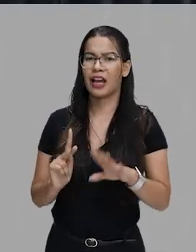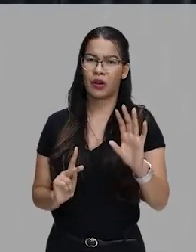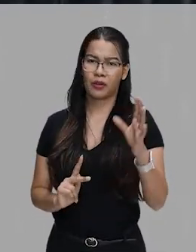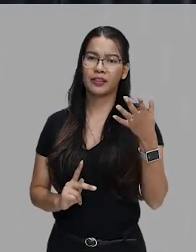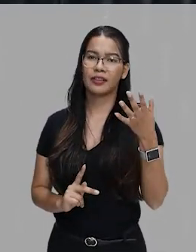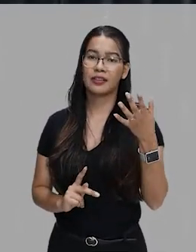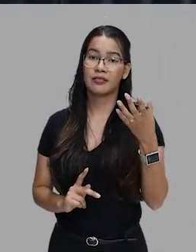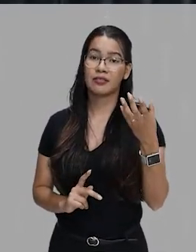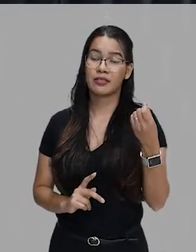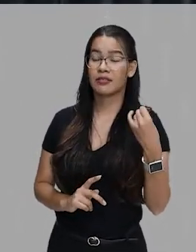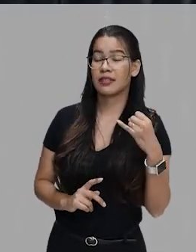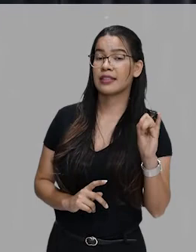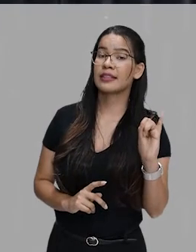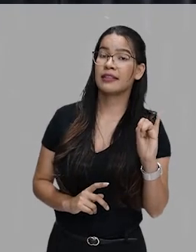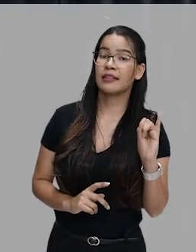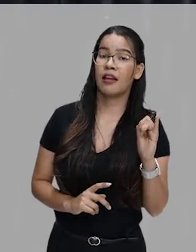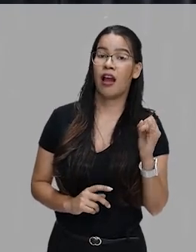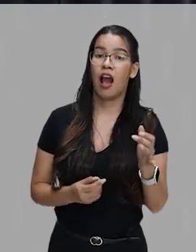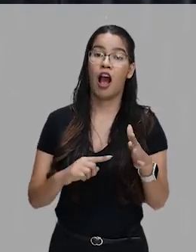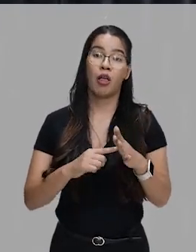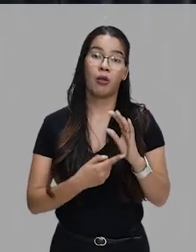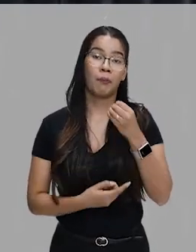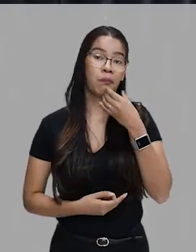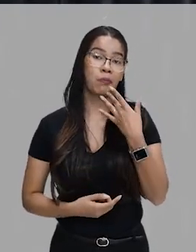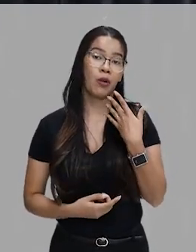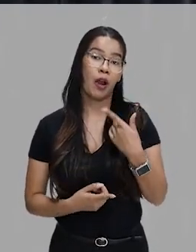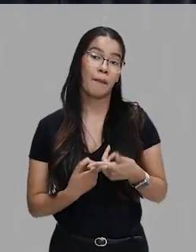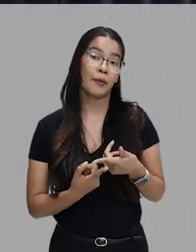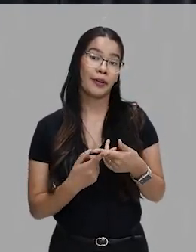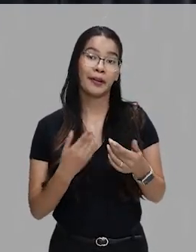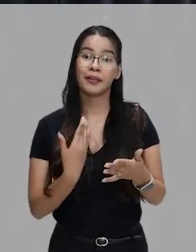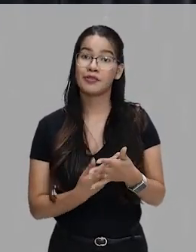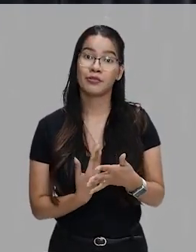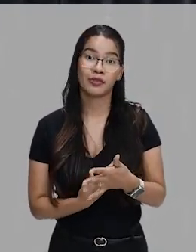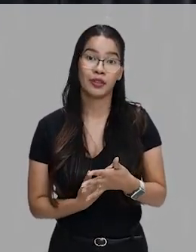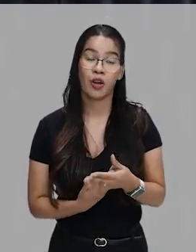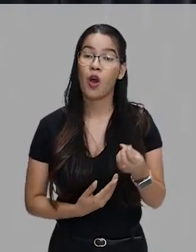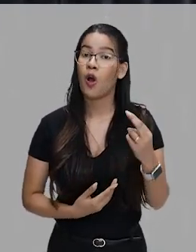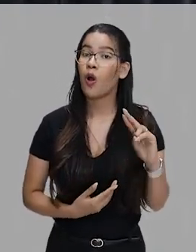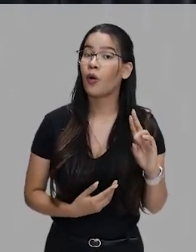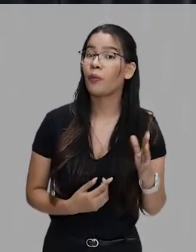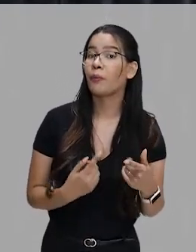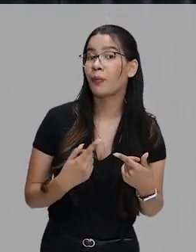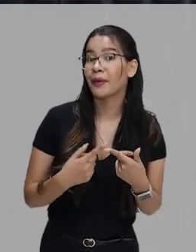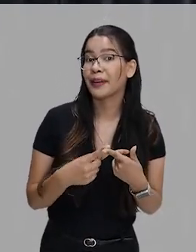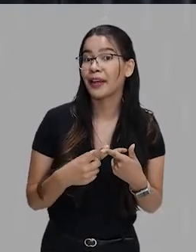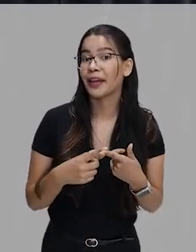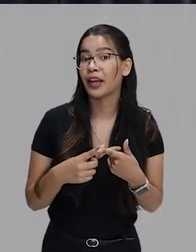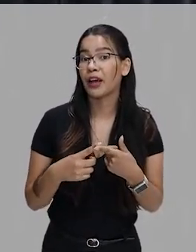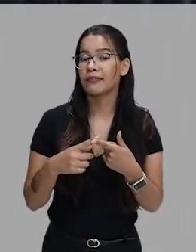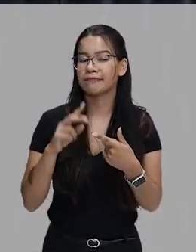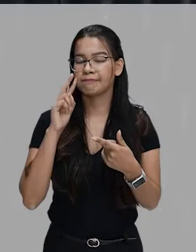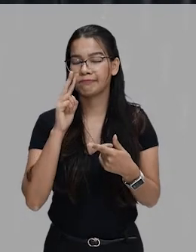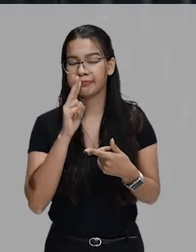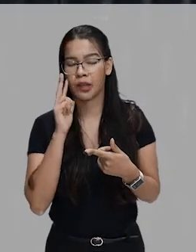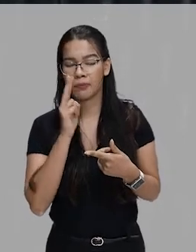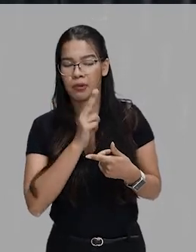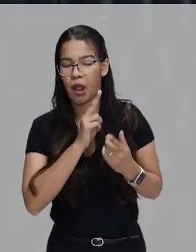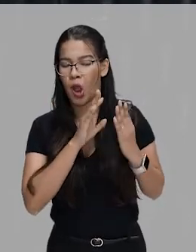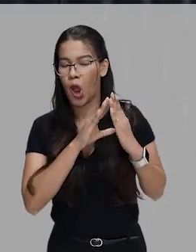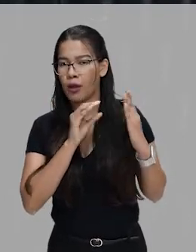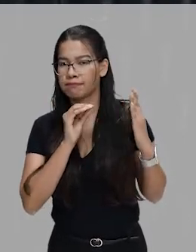Não, se ele tirou uma nota boa, é porque ele estudou. Ou porque ele colou e muito bem, ninguém